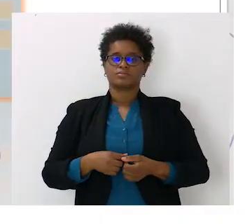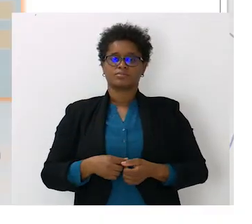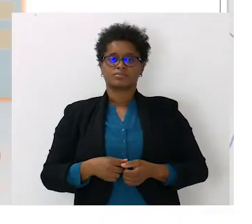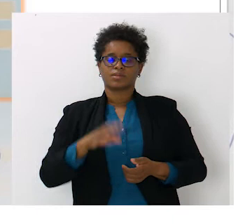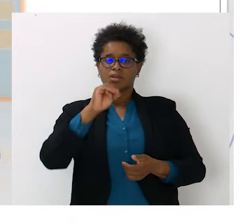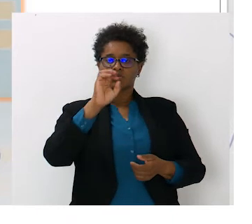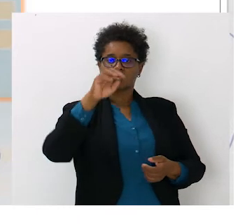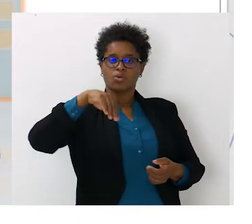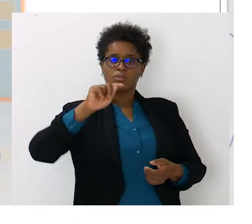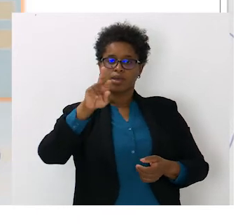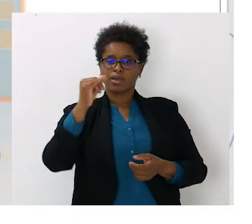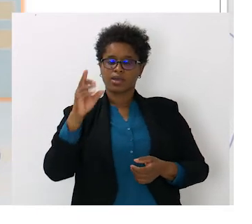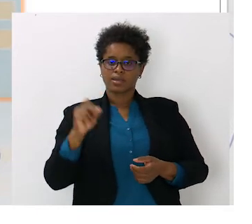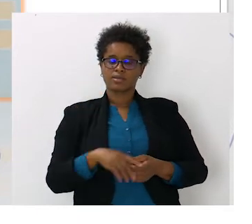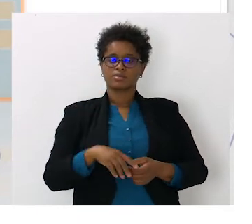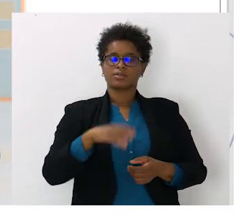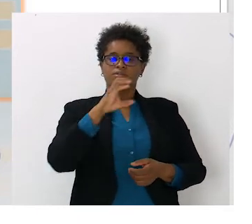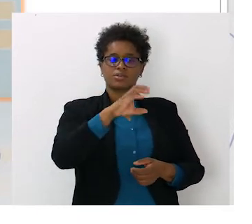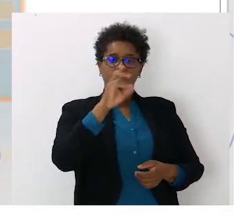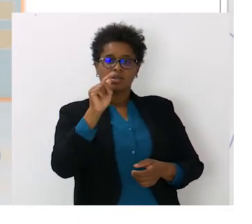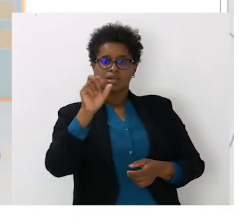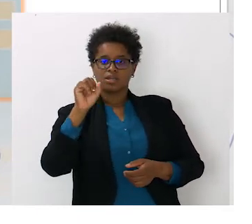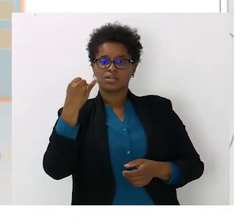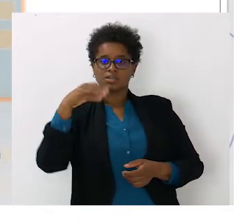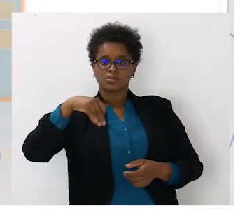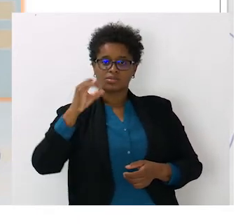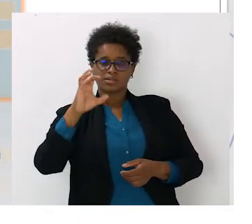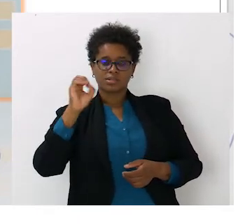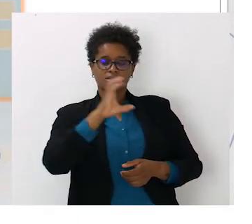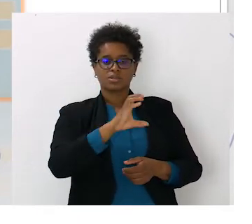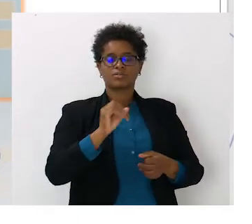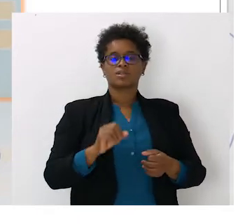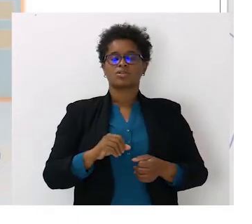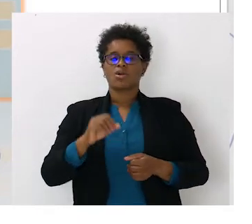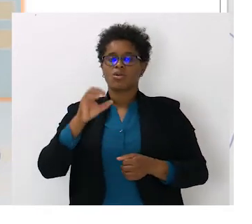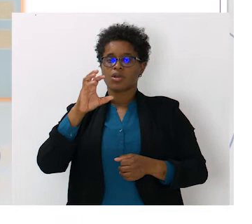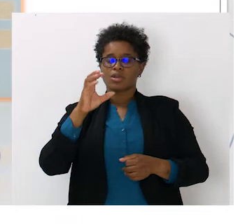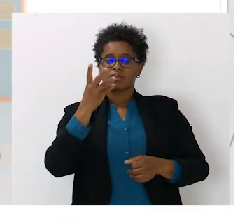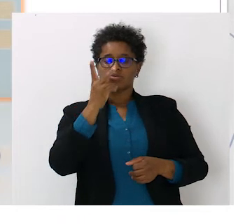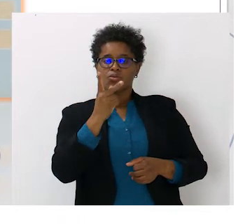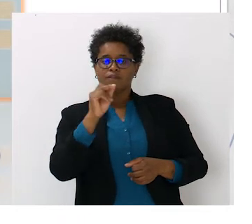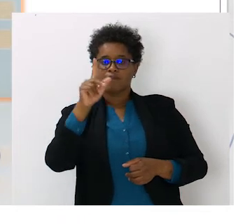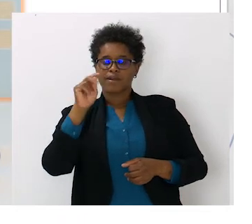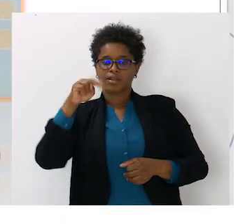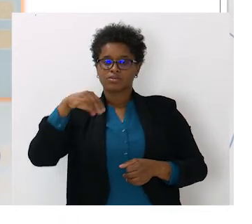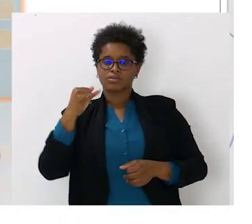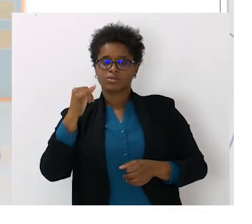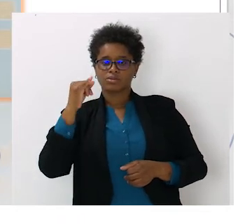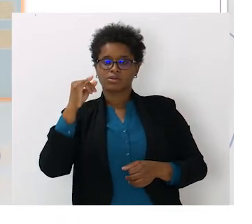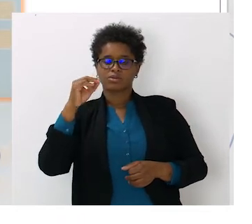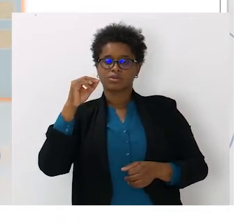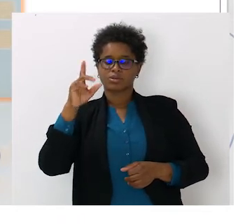Civilização suméria, civilização egípcia, civilização do Vale do